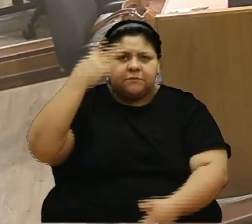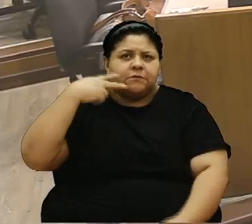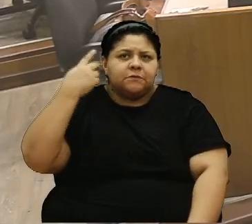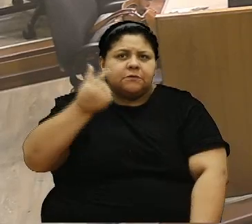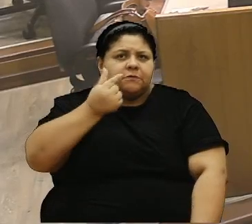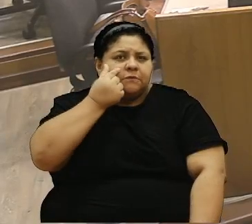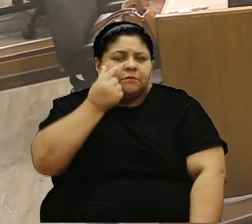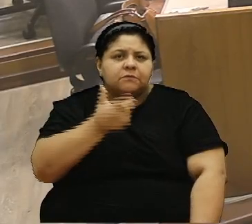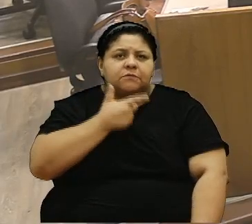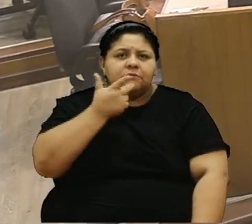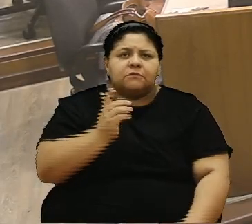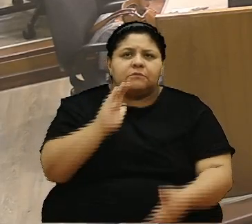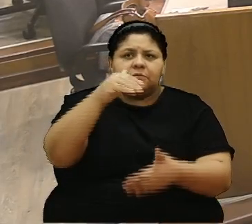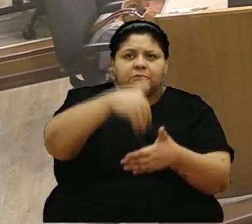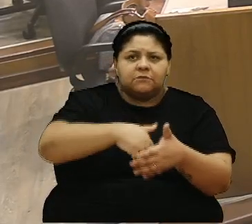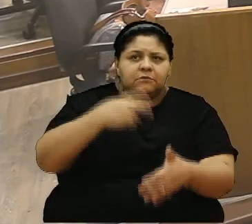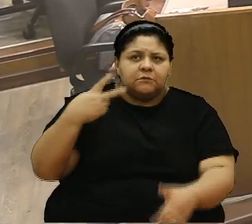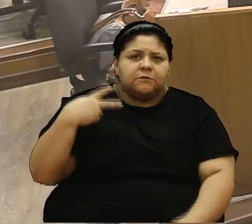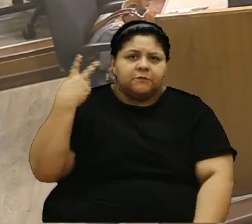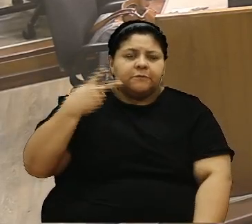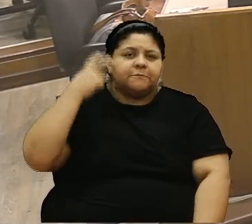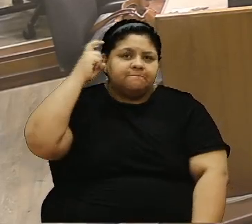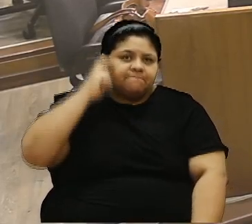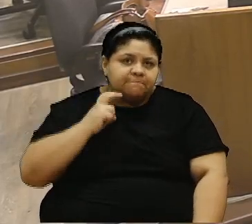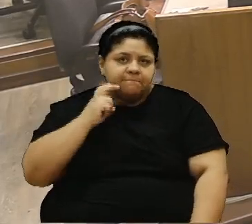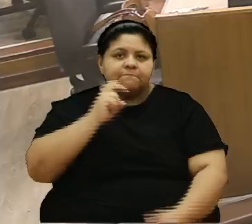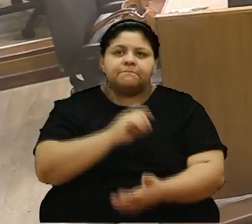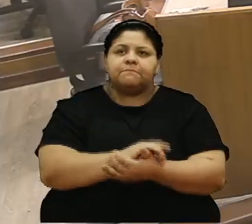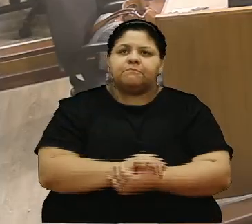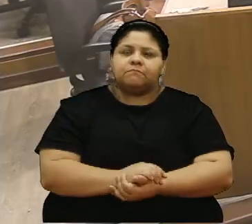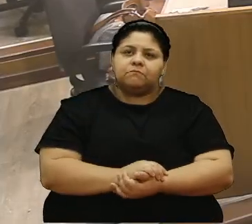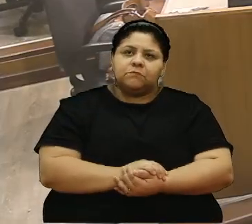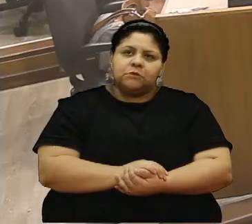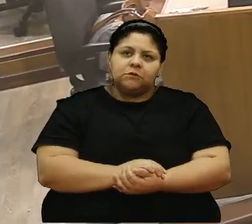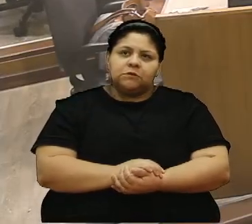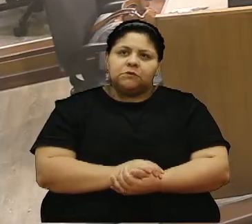em declaração de voto o vereador Daniel Santos.